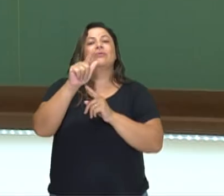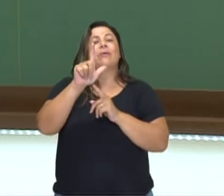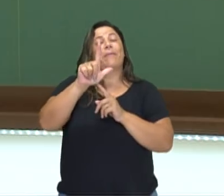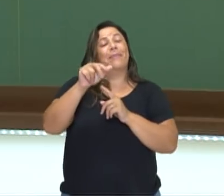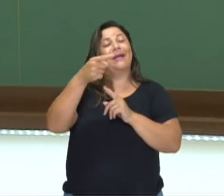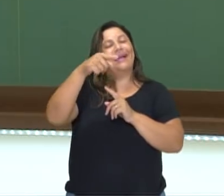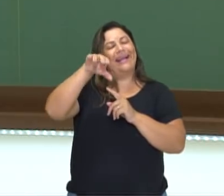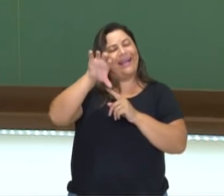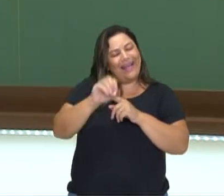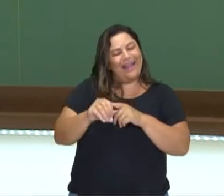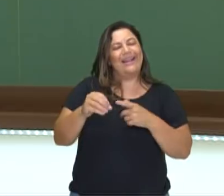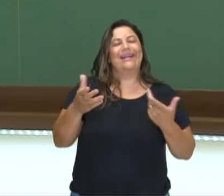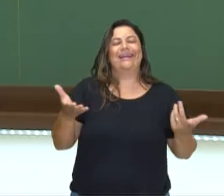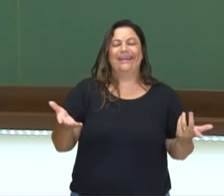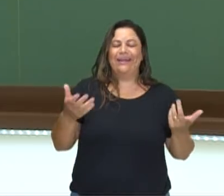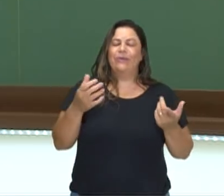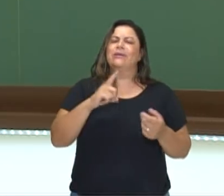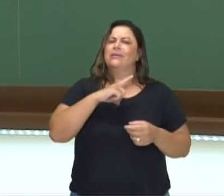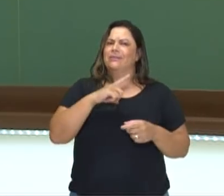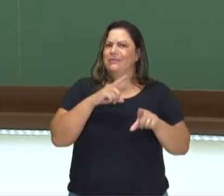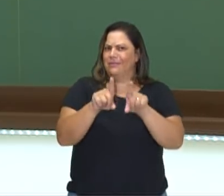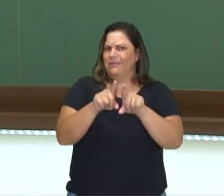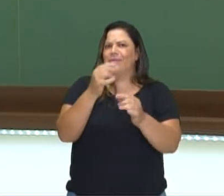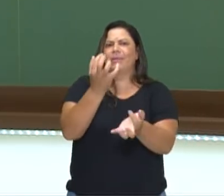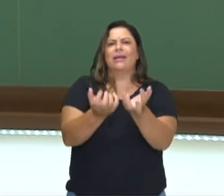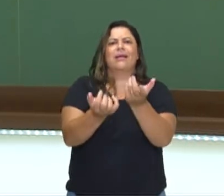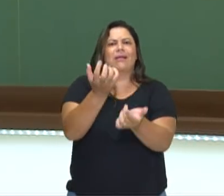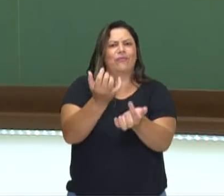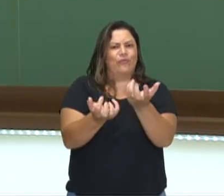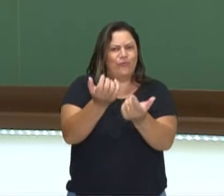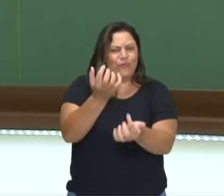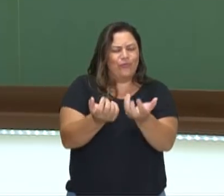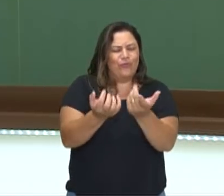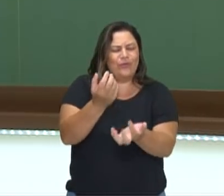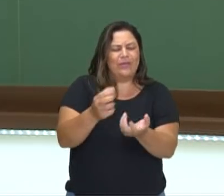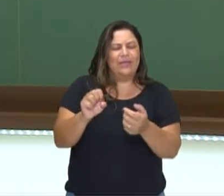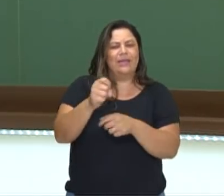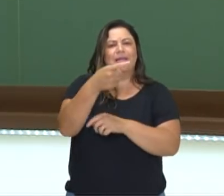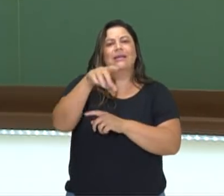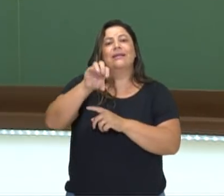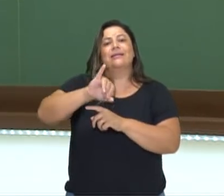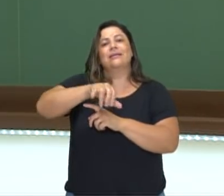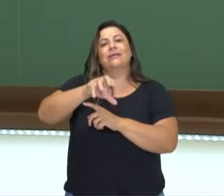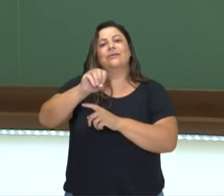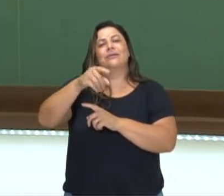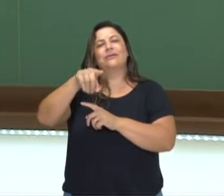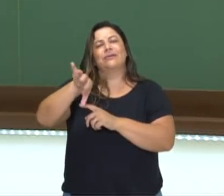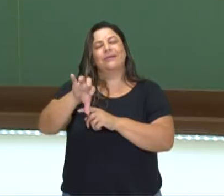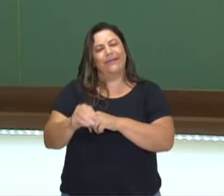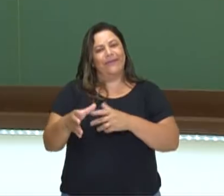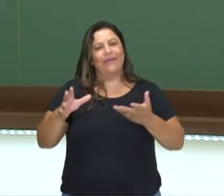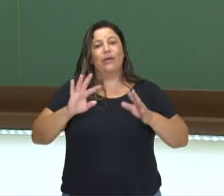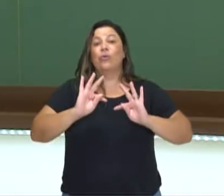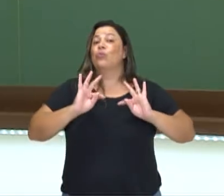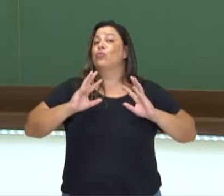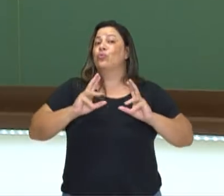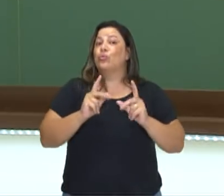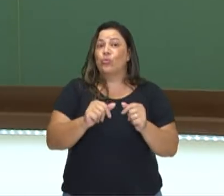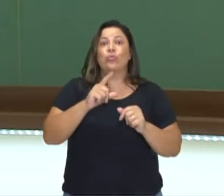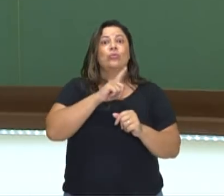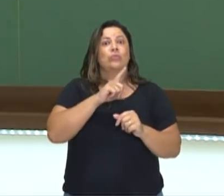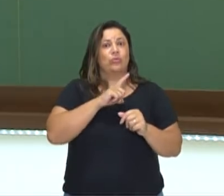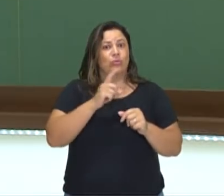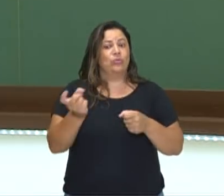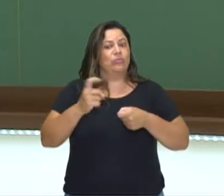pode faltar a fogueira, né? A fogueira de São João. Então, tudo isso faz parte do nosso